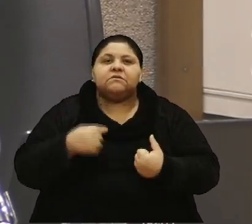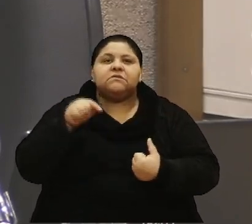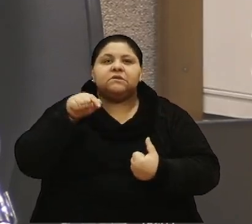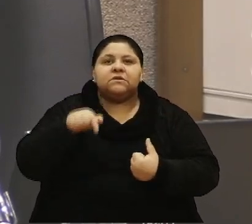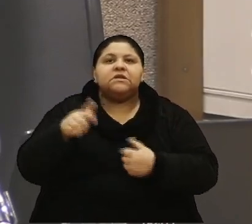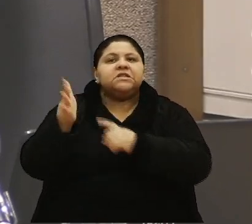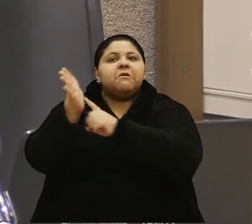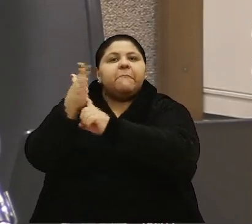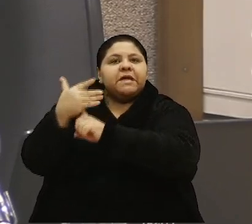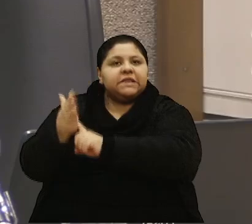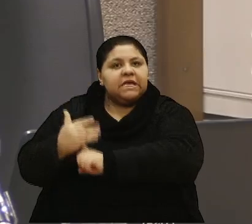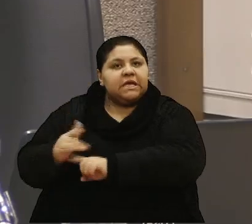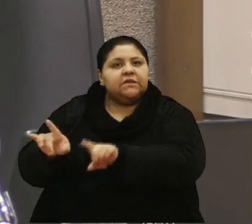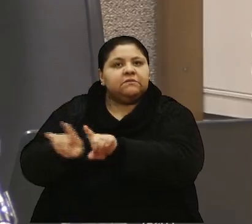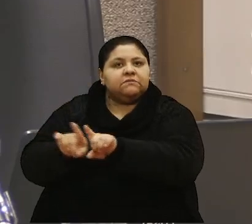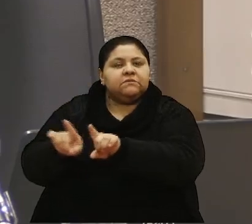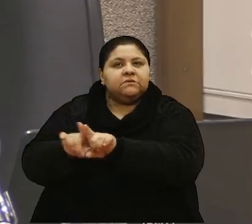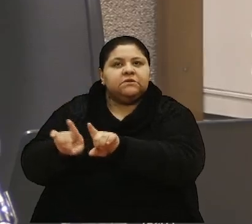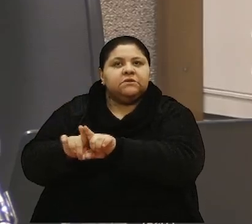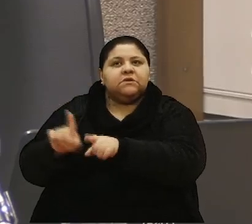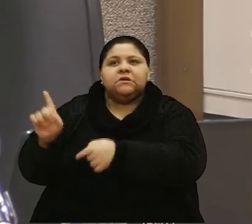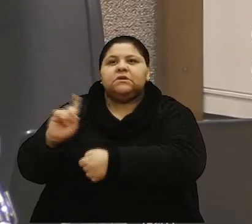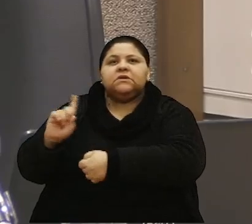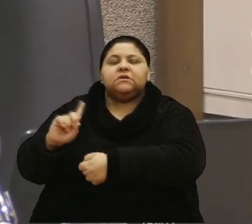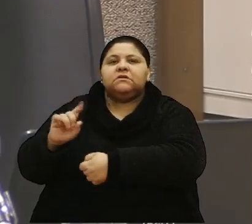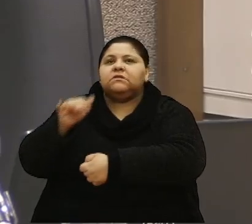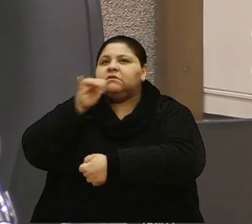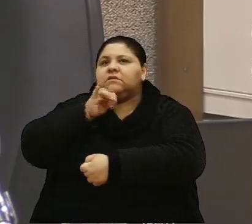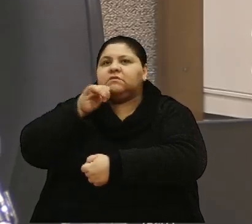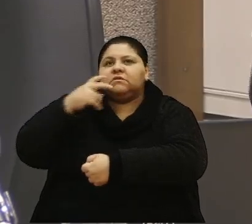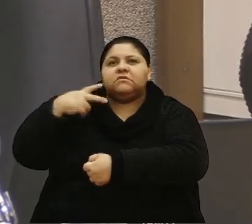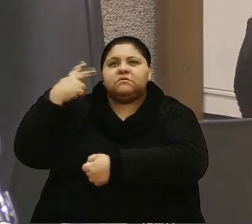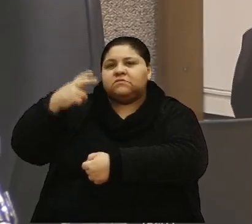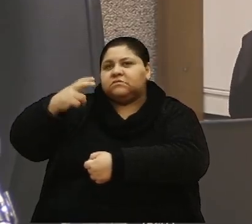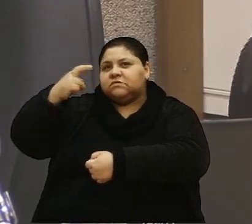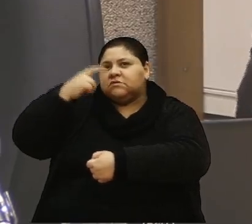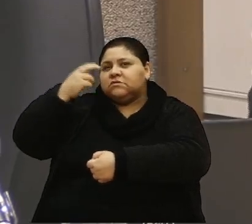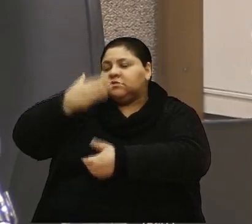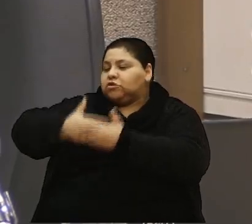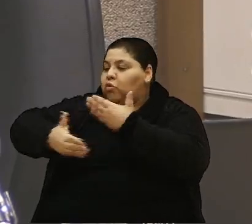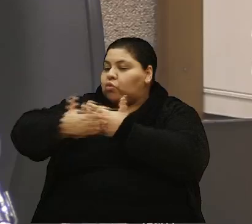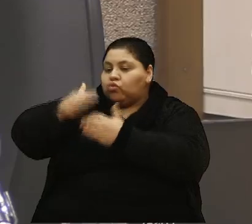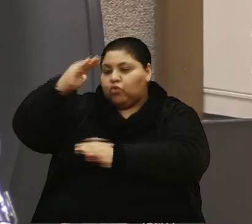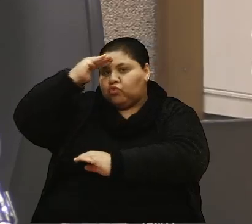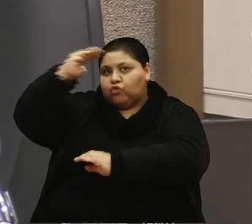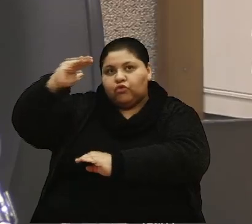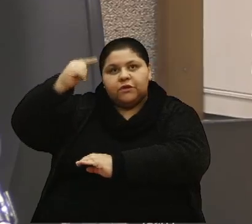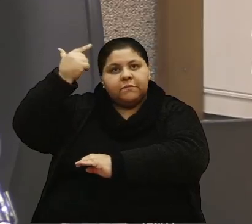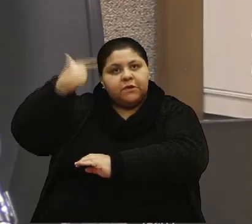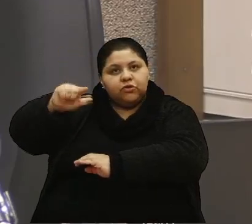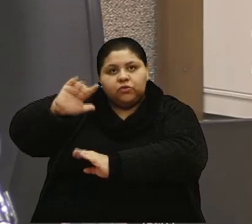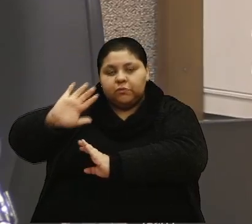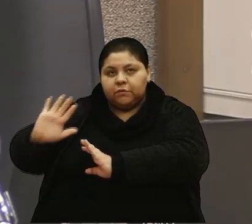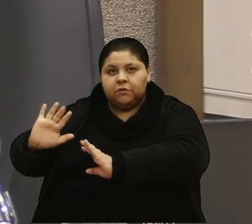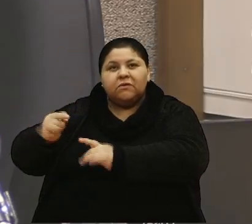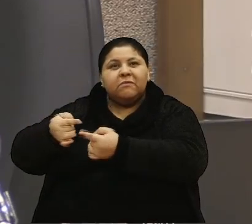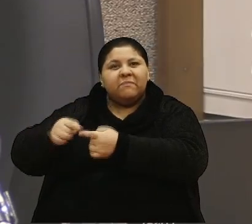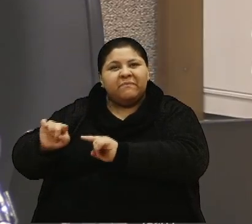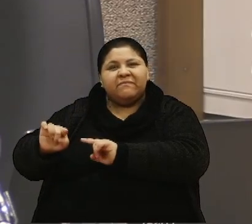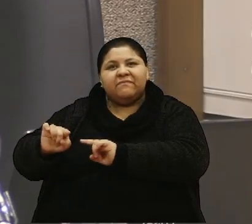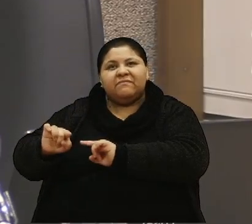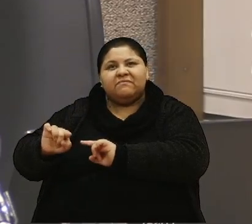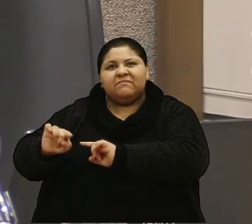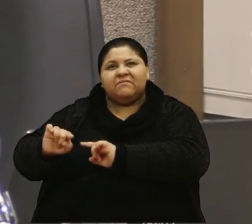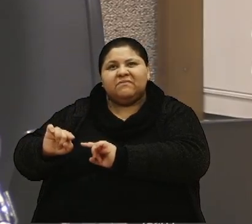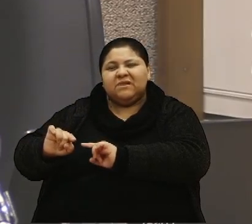bandeira também, tá? E não fazerem, a exemplo do vereador Fantinel, com todo o respeito, mais uma vez, né, mas assumir uma postura